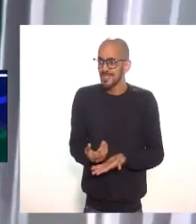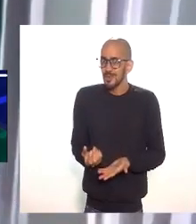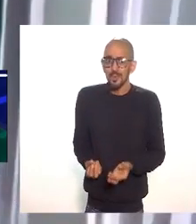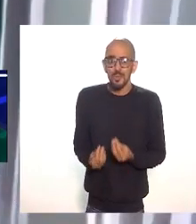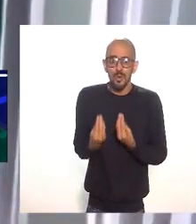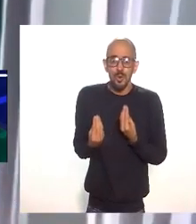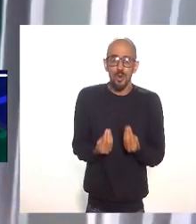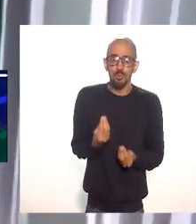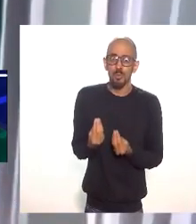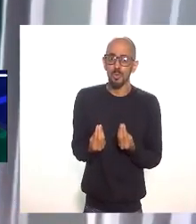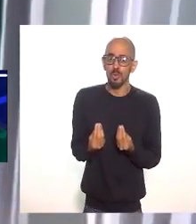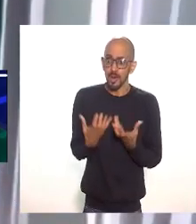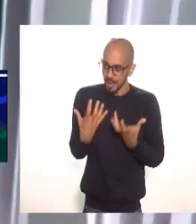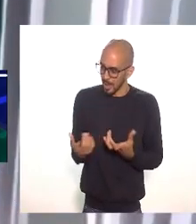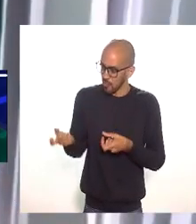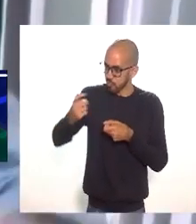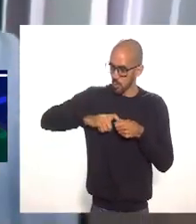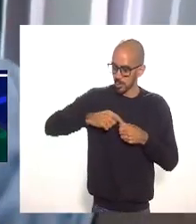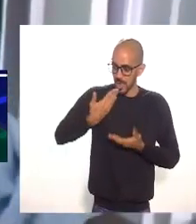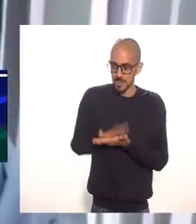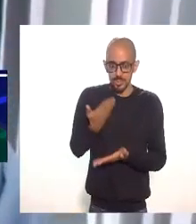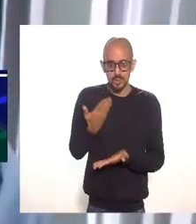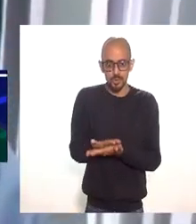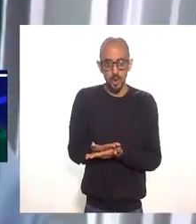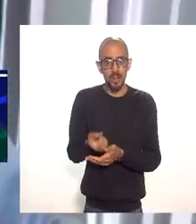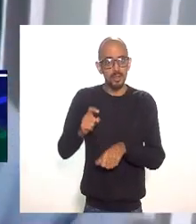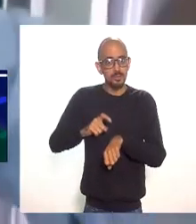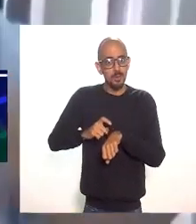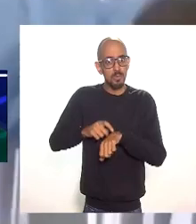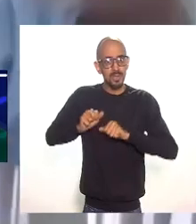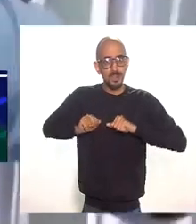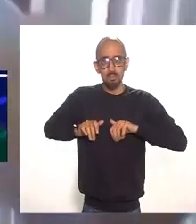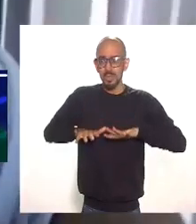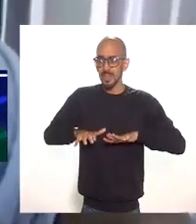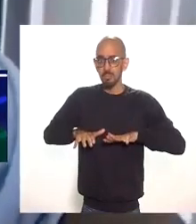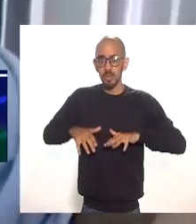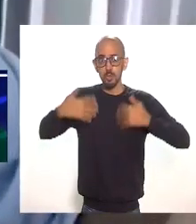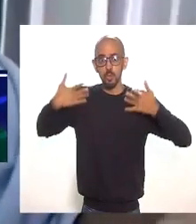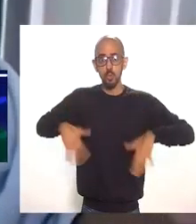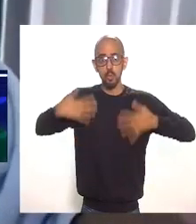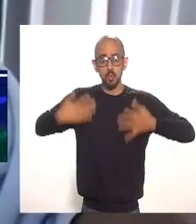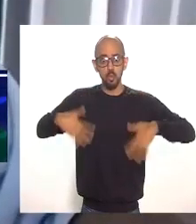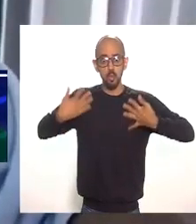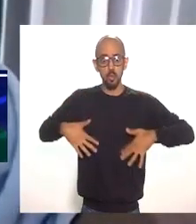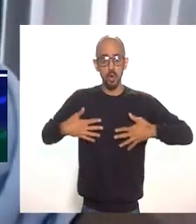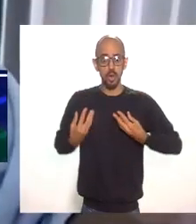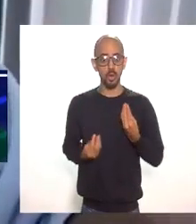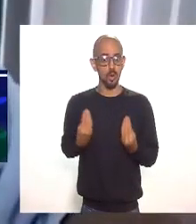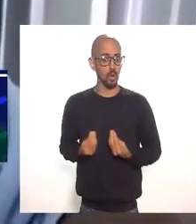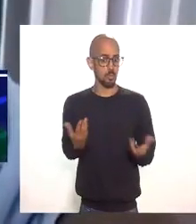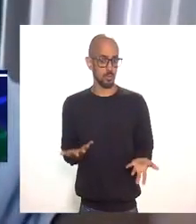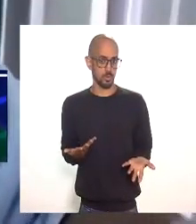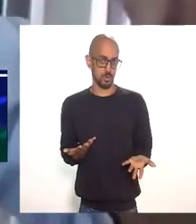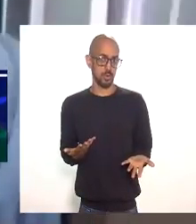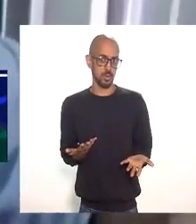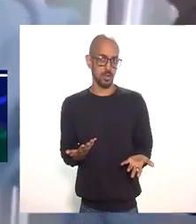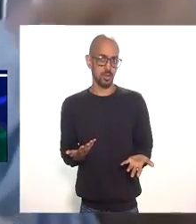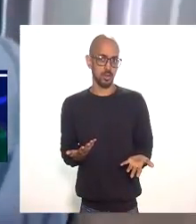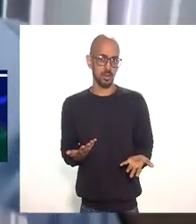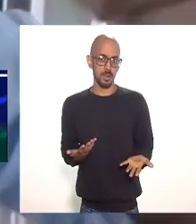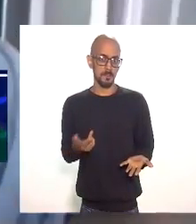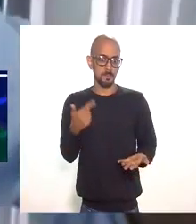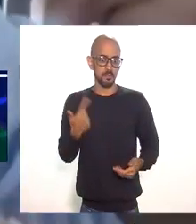botar as escolas para funcionar, deputado Luiz Paulo, no auge da pandemia, sem terem feito, e uso aqui uma expressão do campo educacional, sem